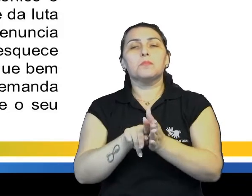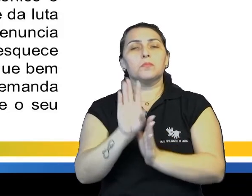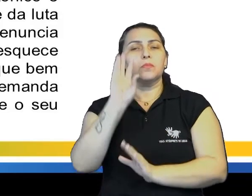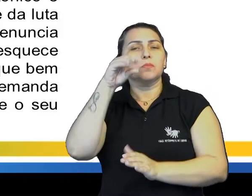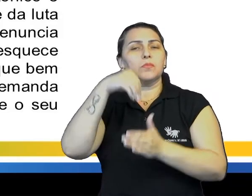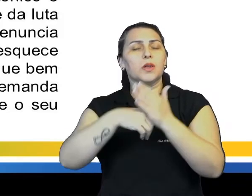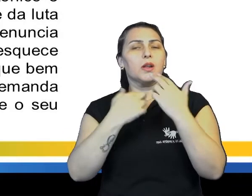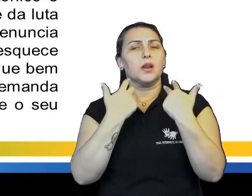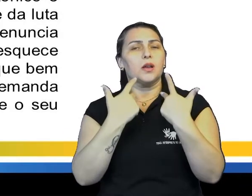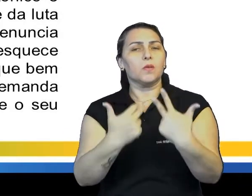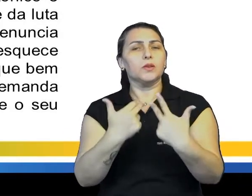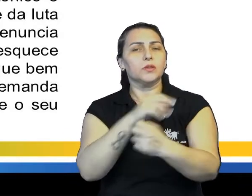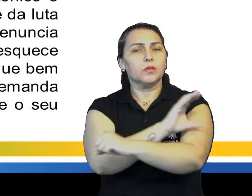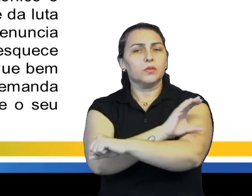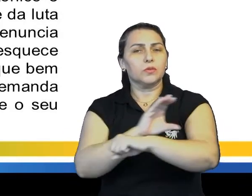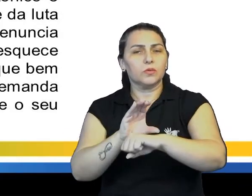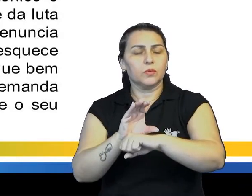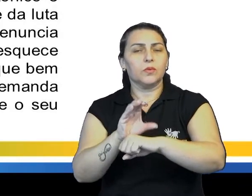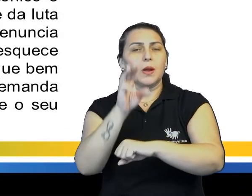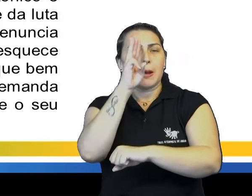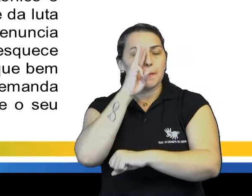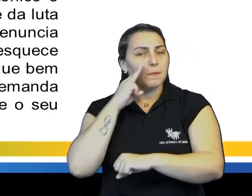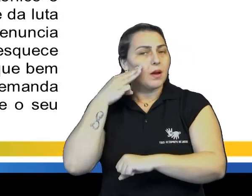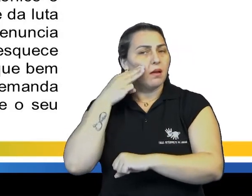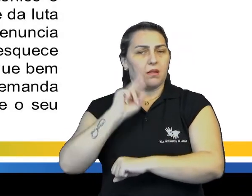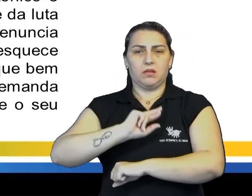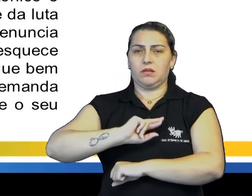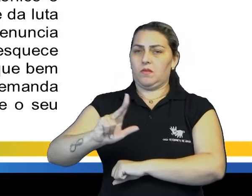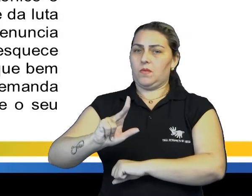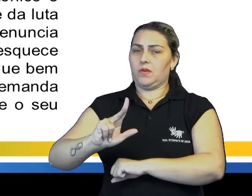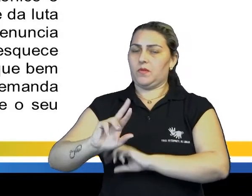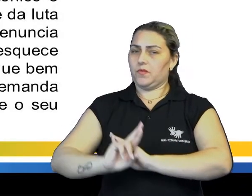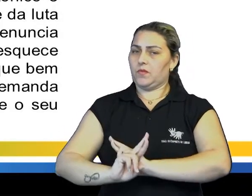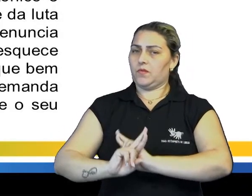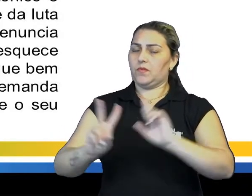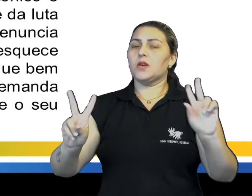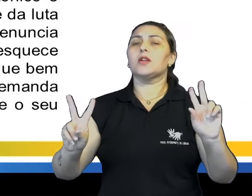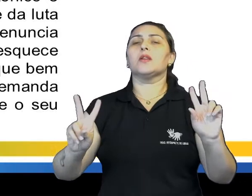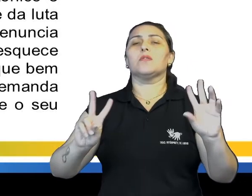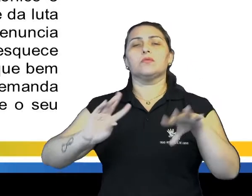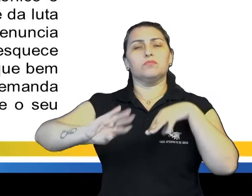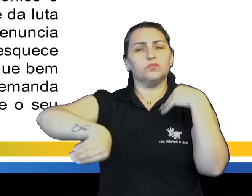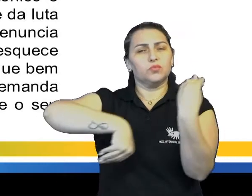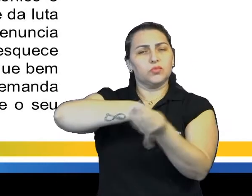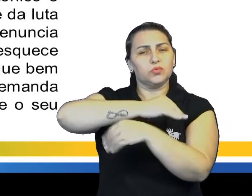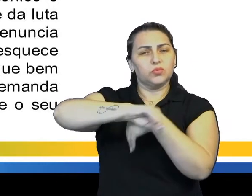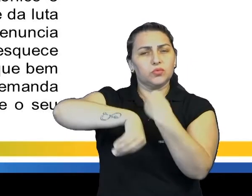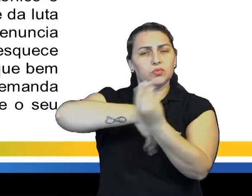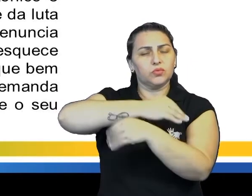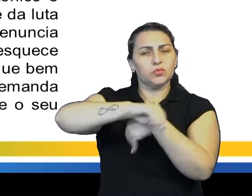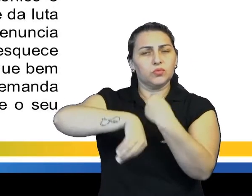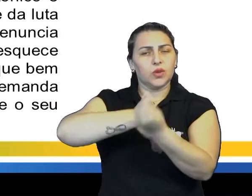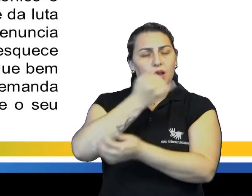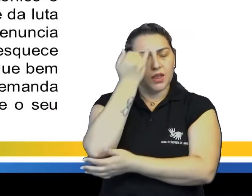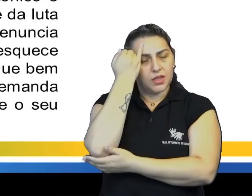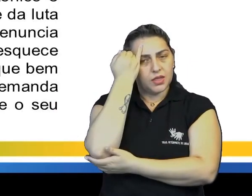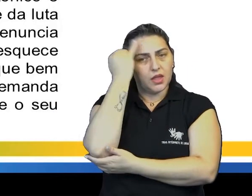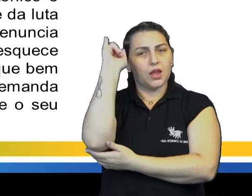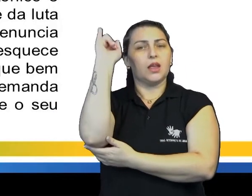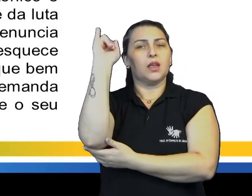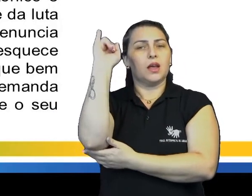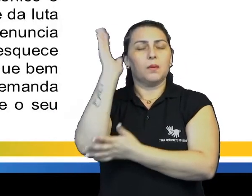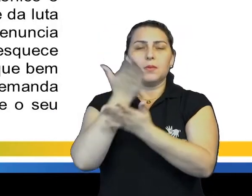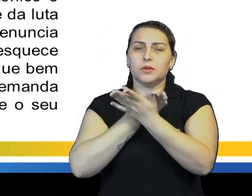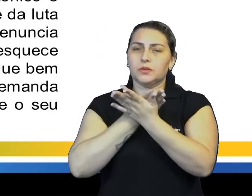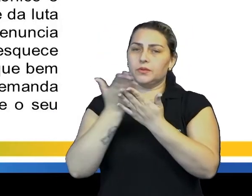sua linguagem, na sua cultura, Marx vai dizer que não. Ele vai desfazer toda essa construção, vai colocar a sua ideia e a